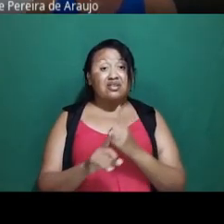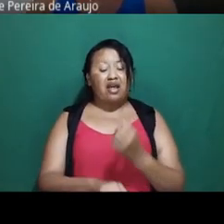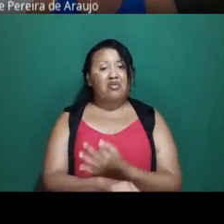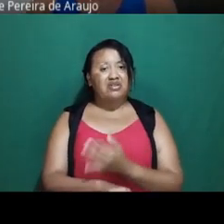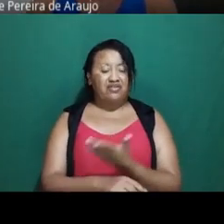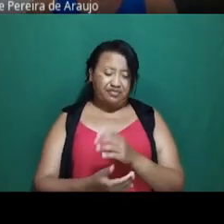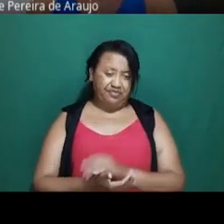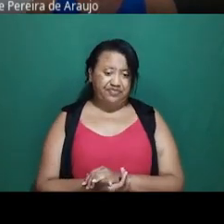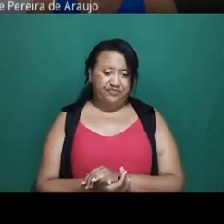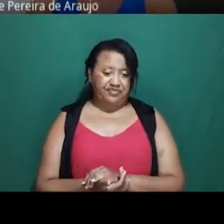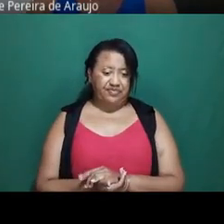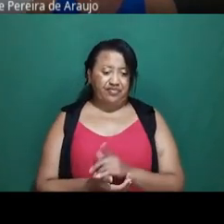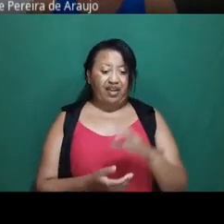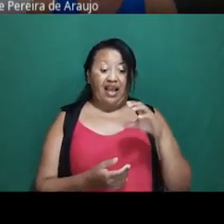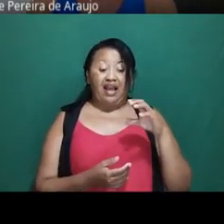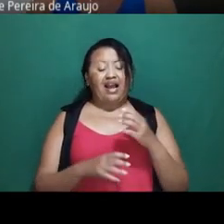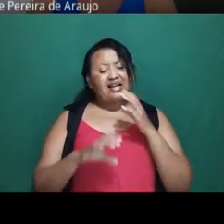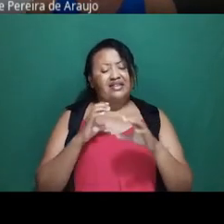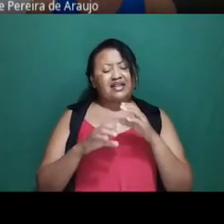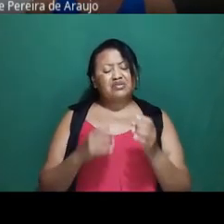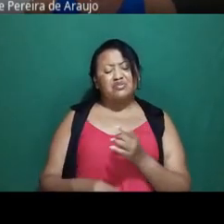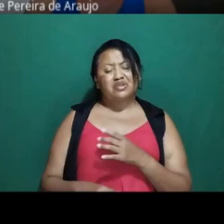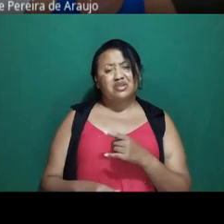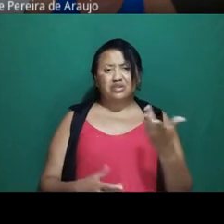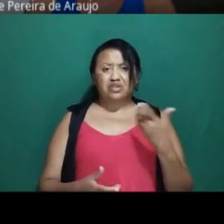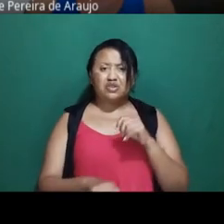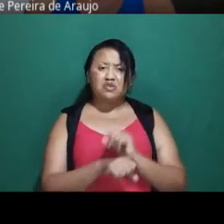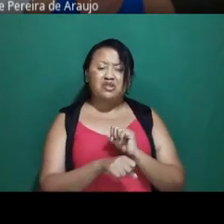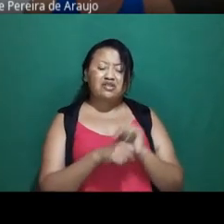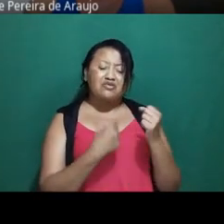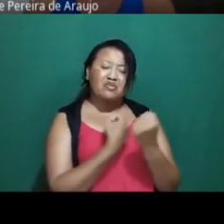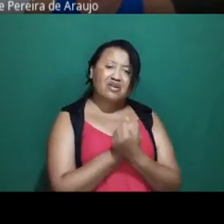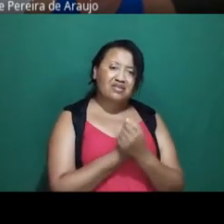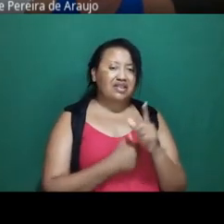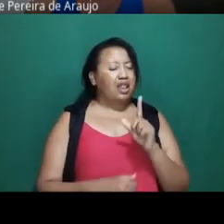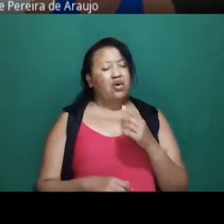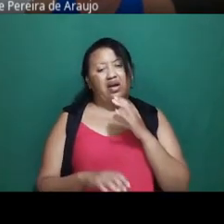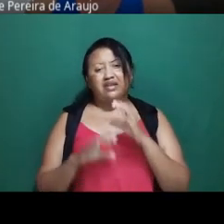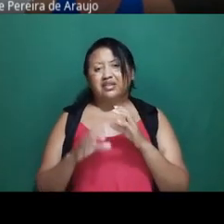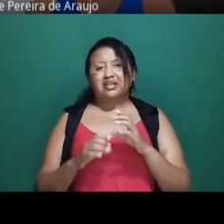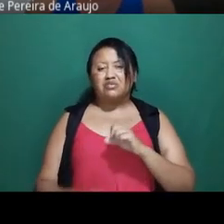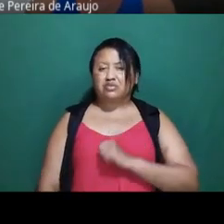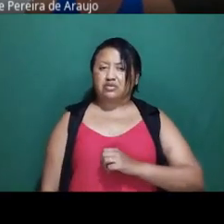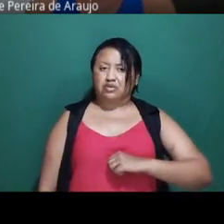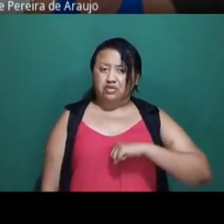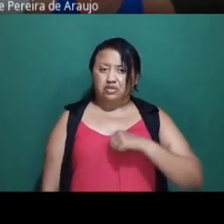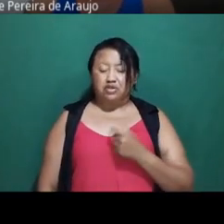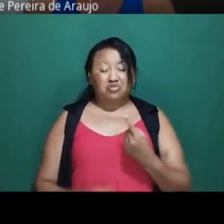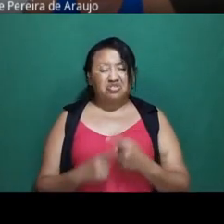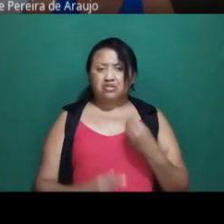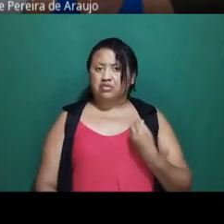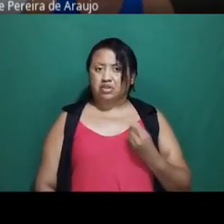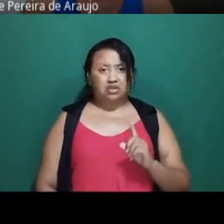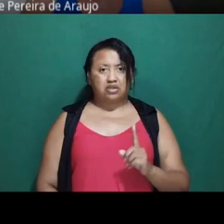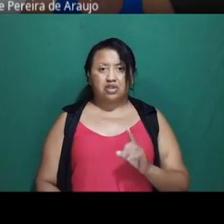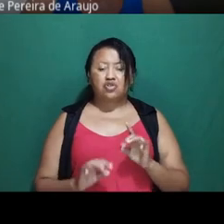né cantaremos o medo que esteriliza os abraços não cantaremos o ódio porque este não existe